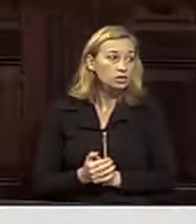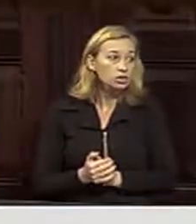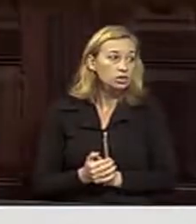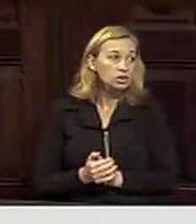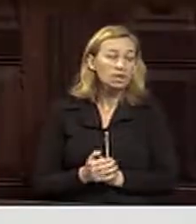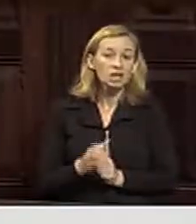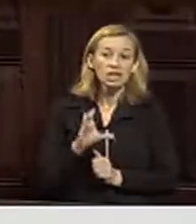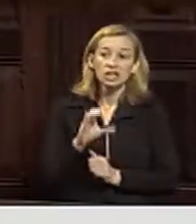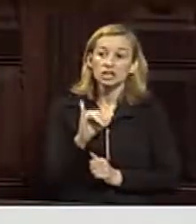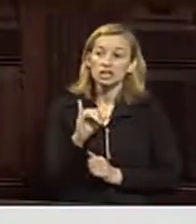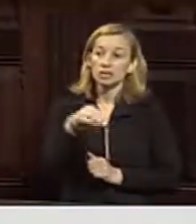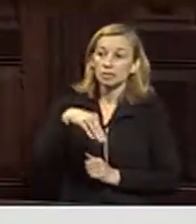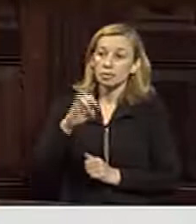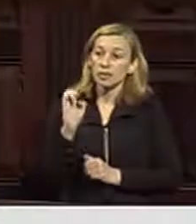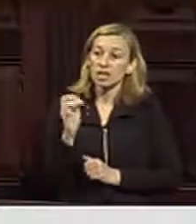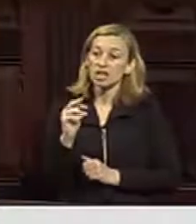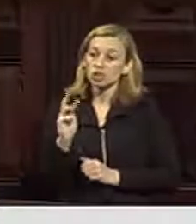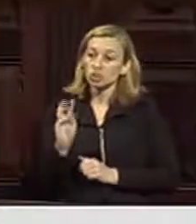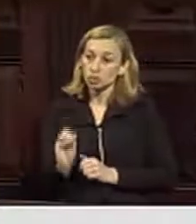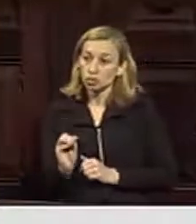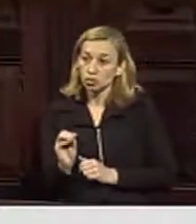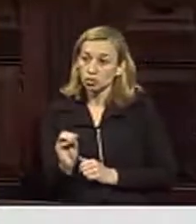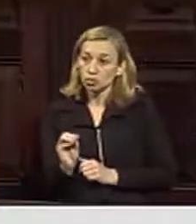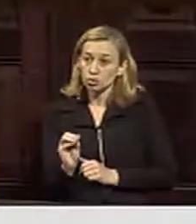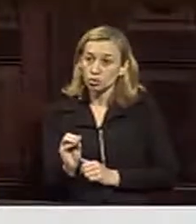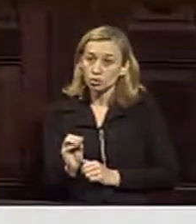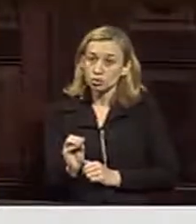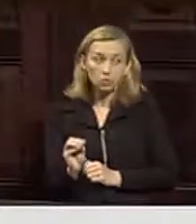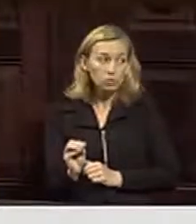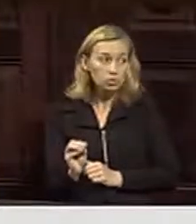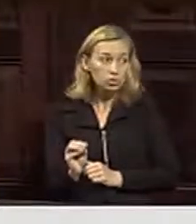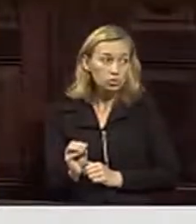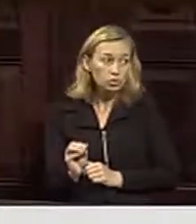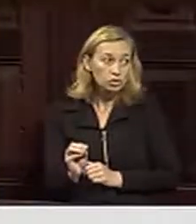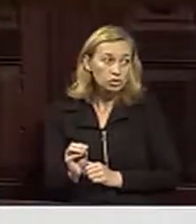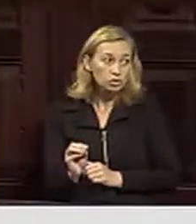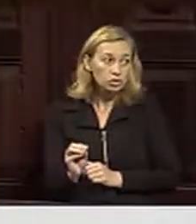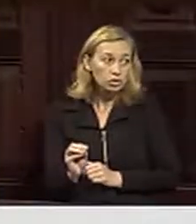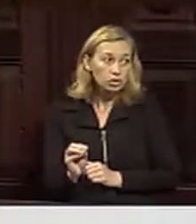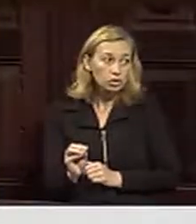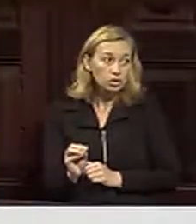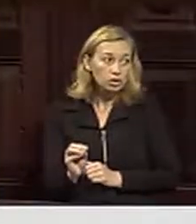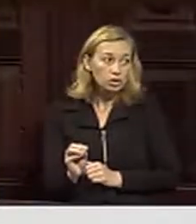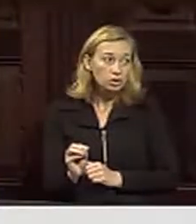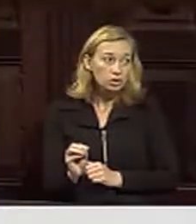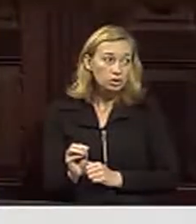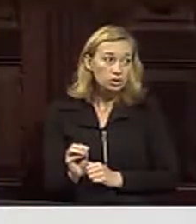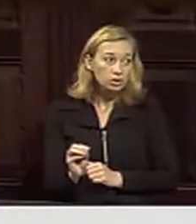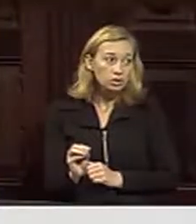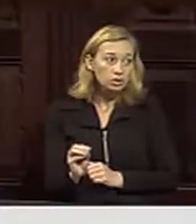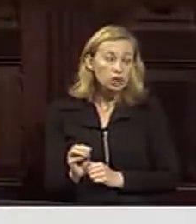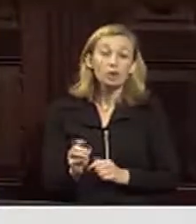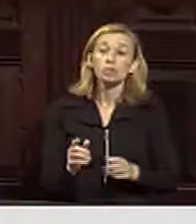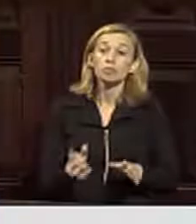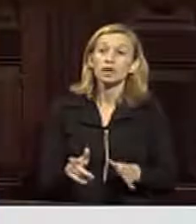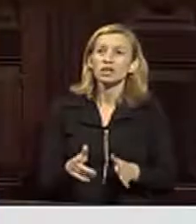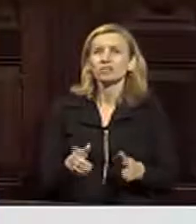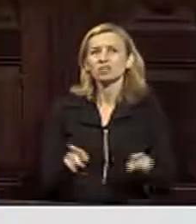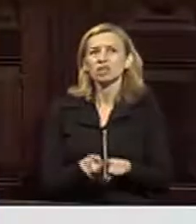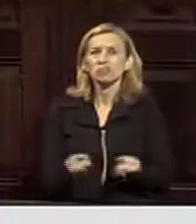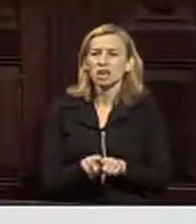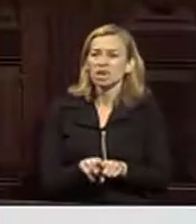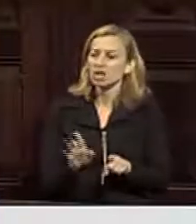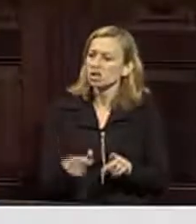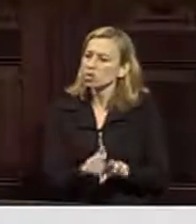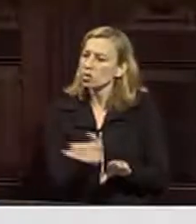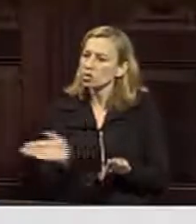cimento e da produção metal-mecânica de Friburgo e da moda íntima para pegar a Rio Bahia ou a Rio